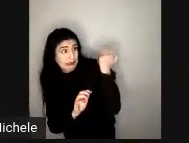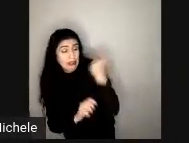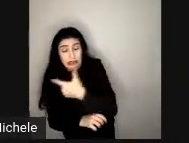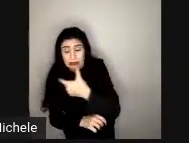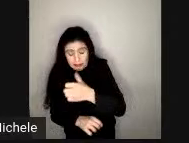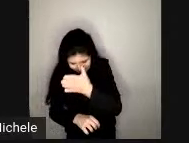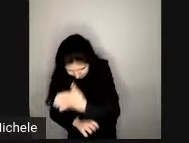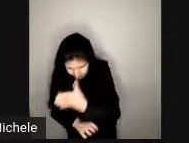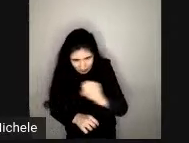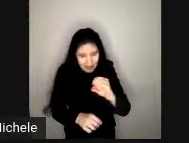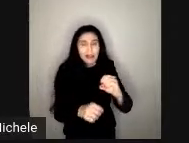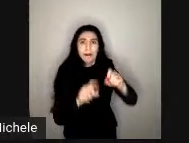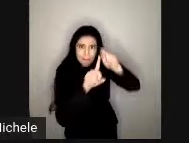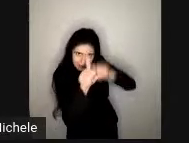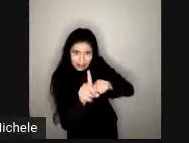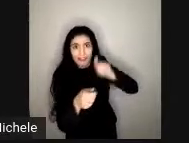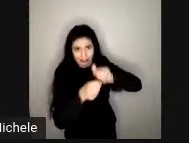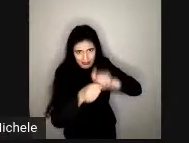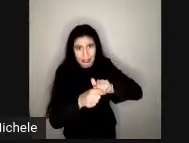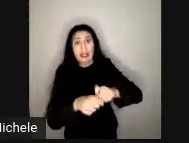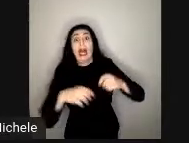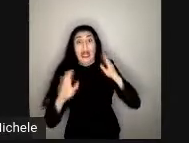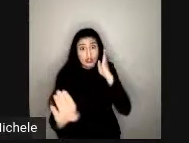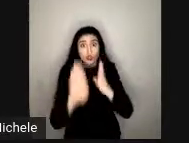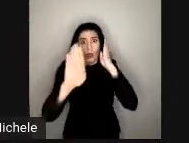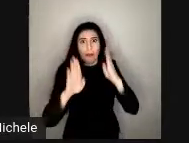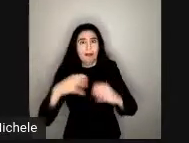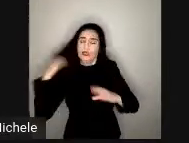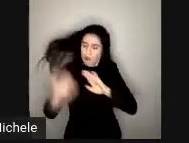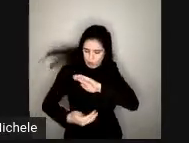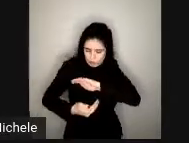câncer de mama. Passei por quimio, rádio,